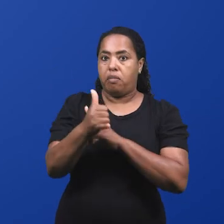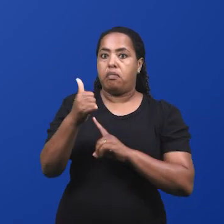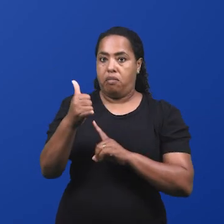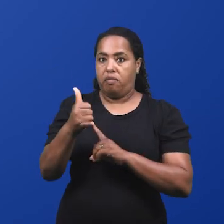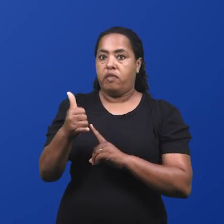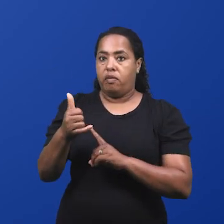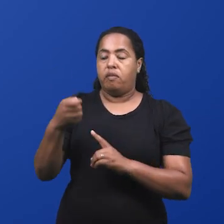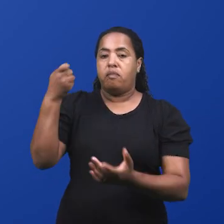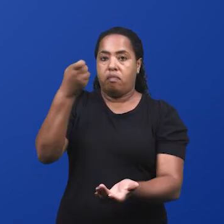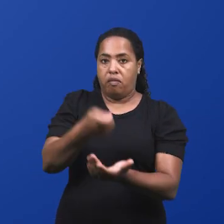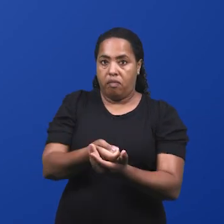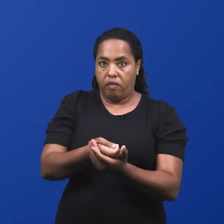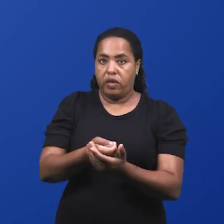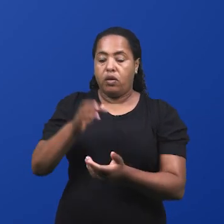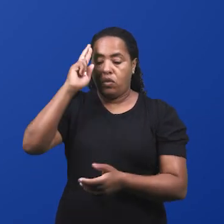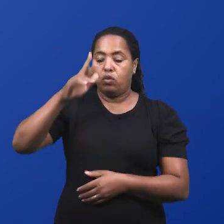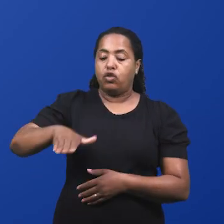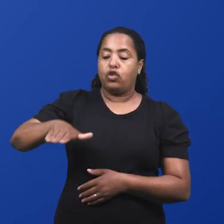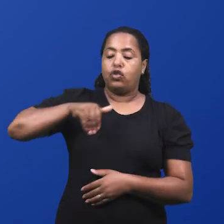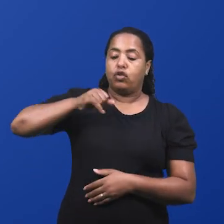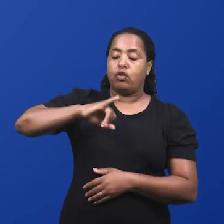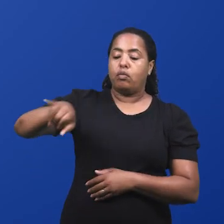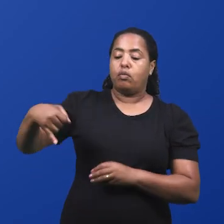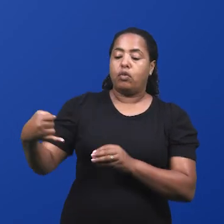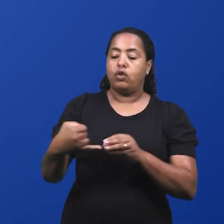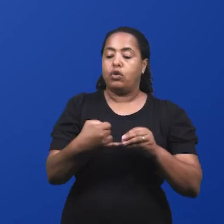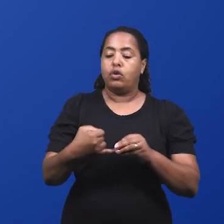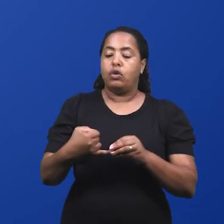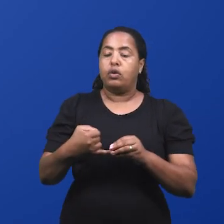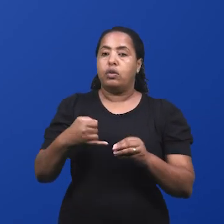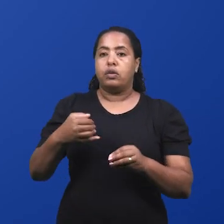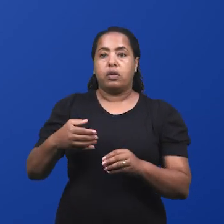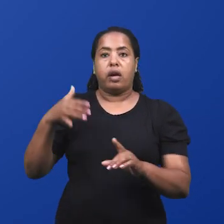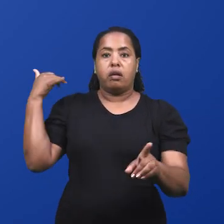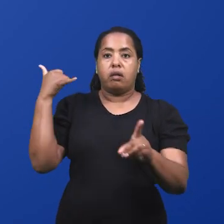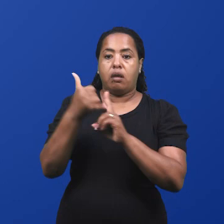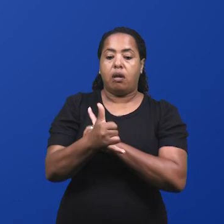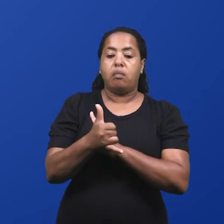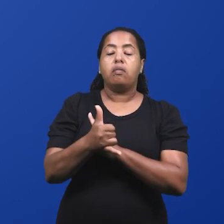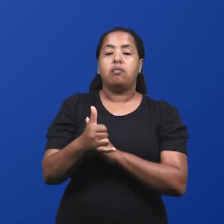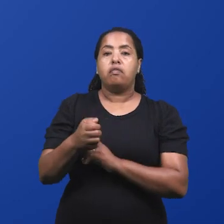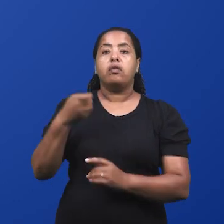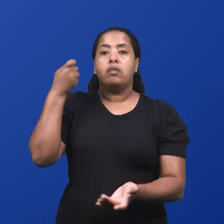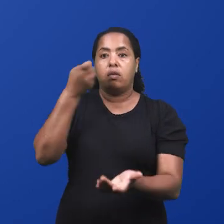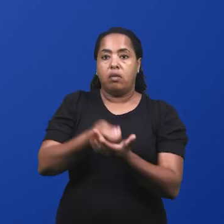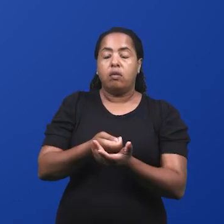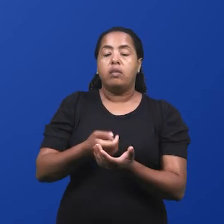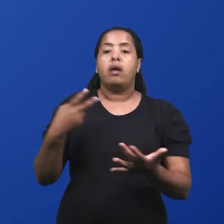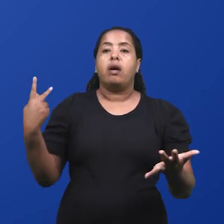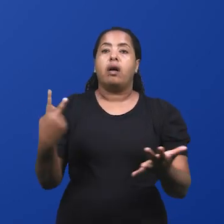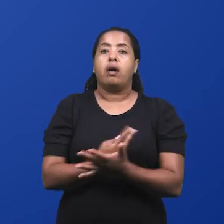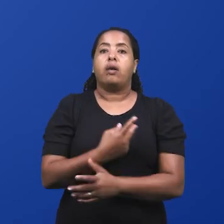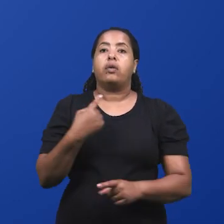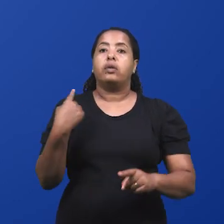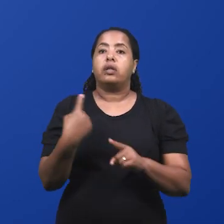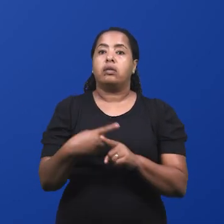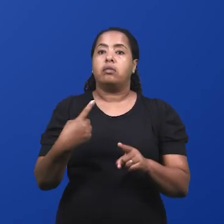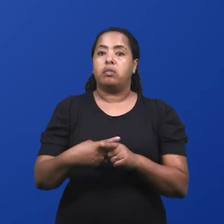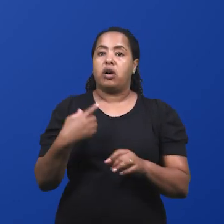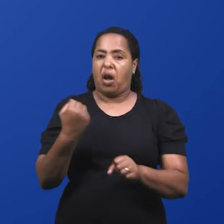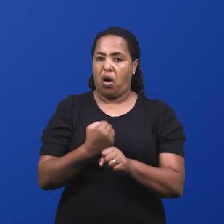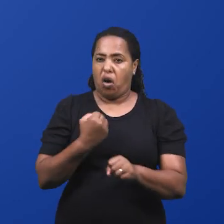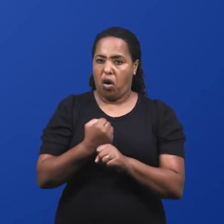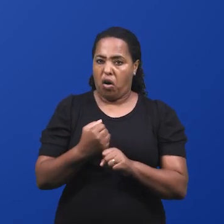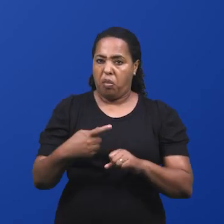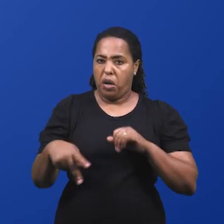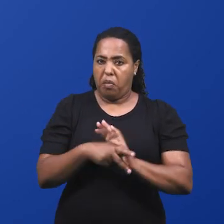profecia se cumprisse. O Senhor levantou Josué para que a profecia pudesse se cumprir na vida daquele povo. E isso acontece, meus irmãos, porque a